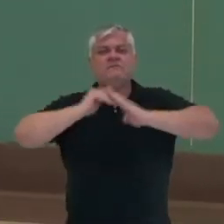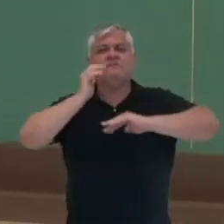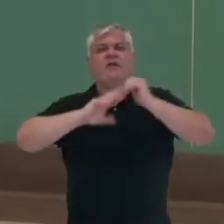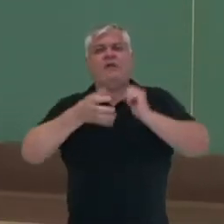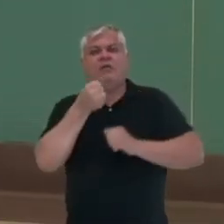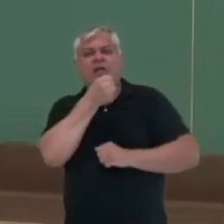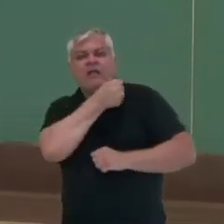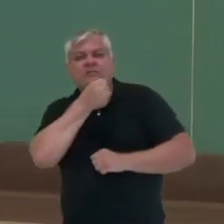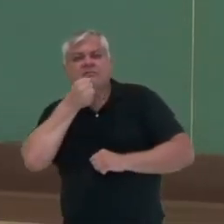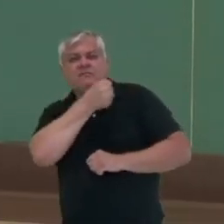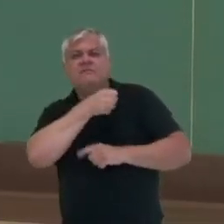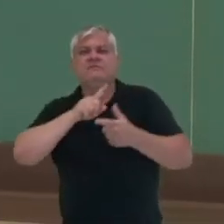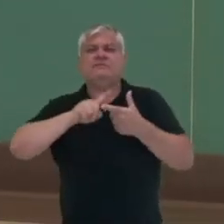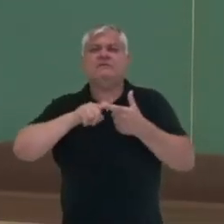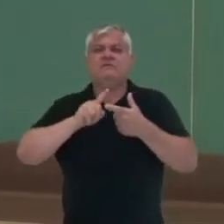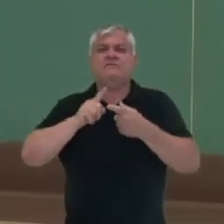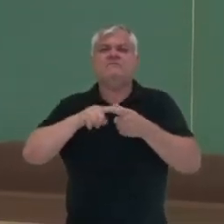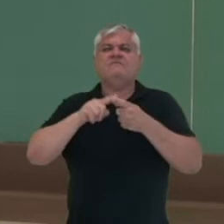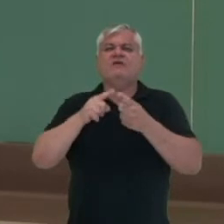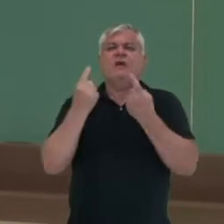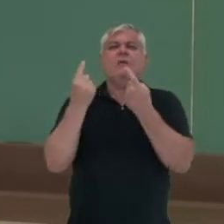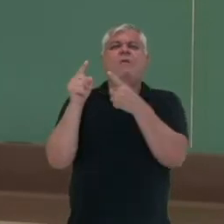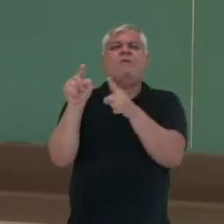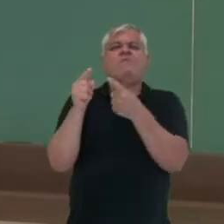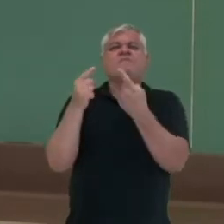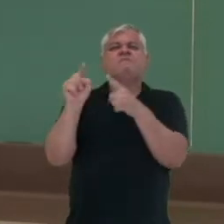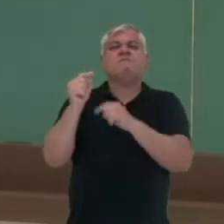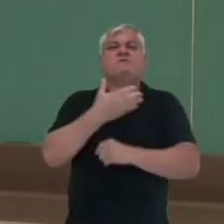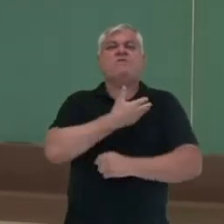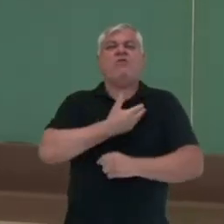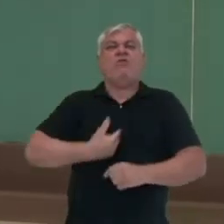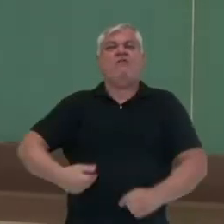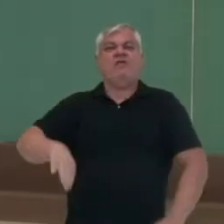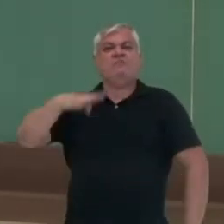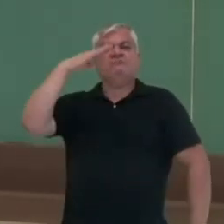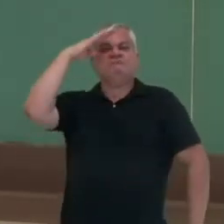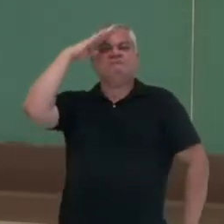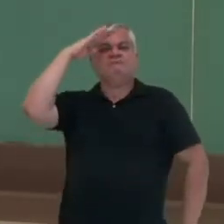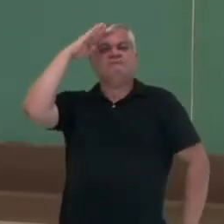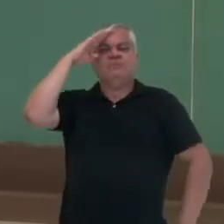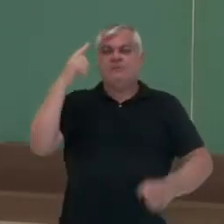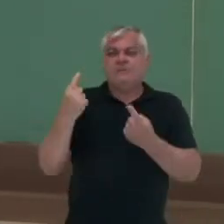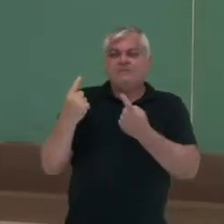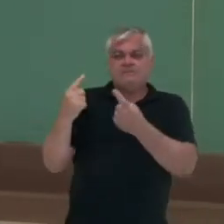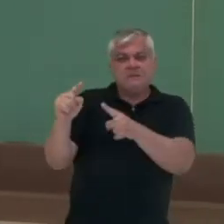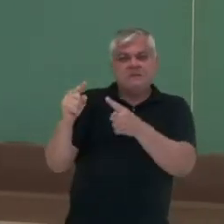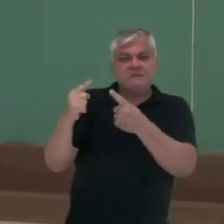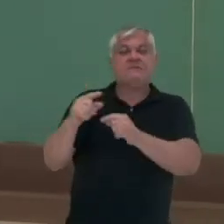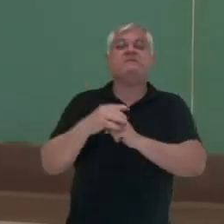para manifestar-se contra o regime militar, contra